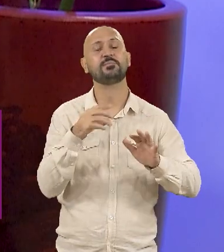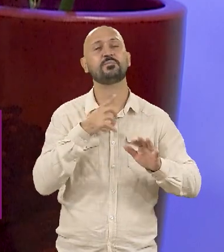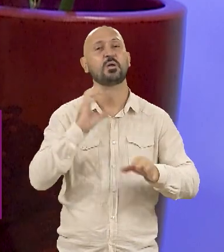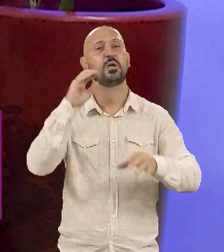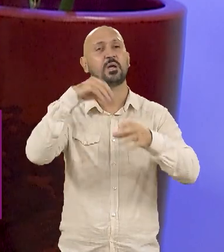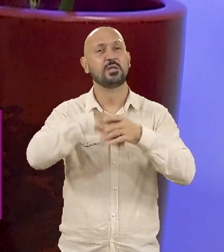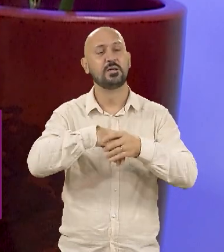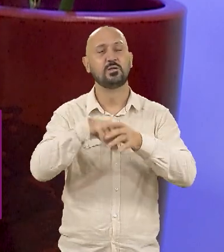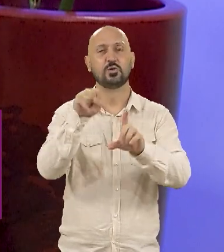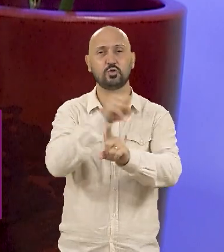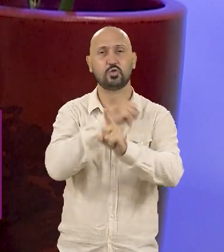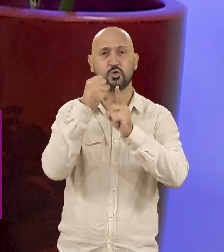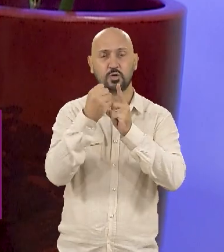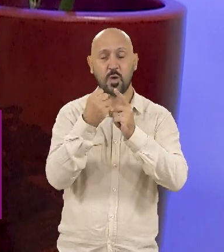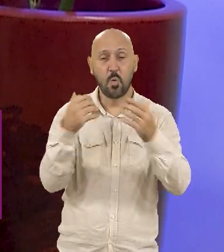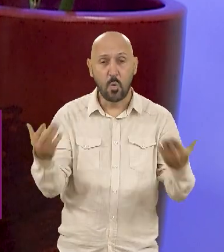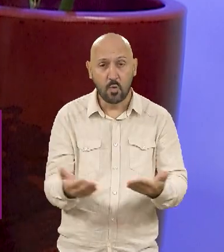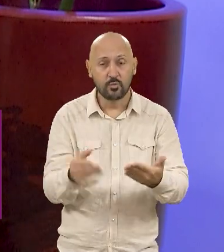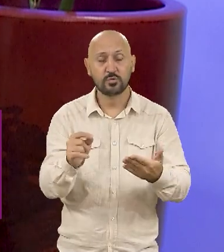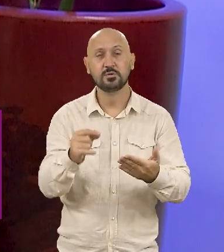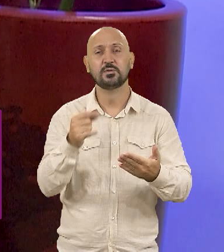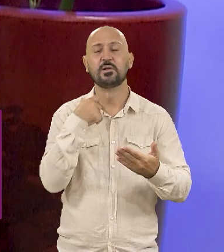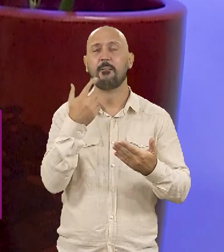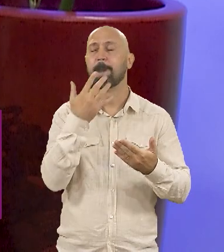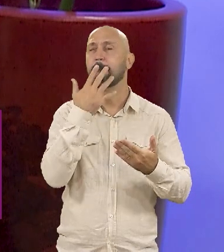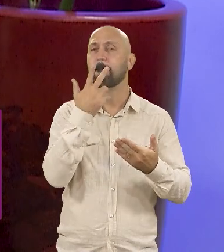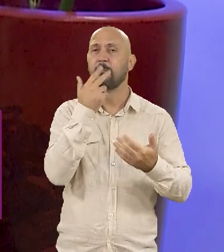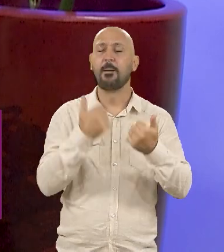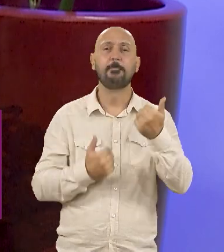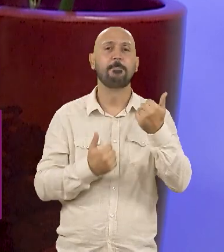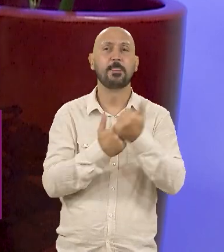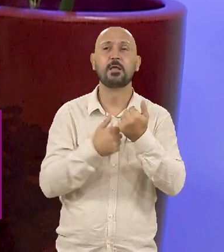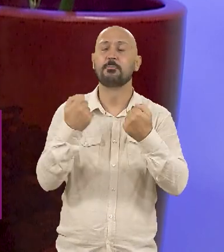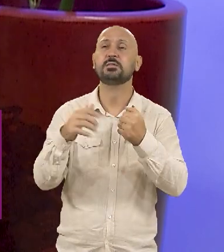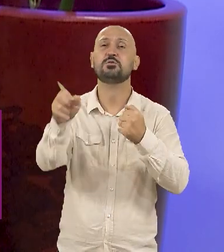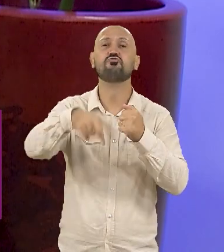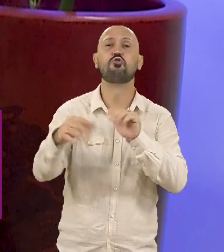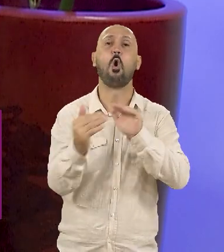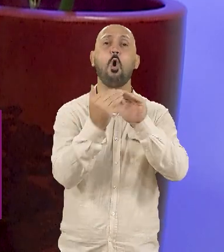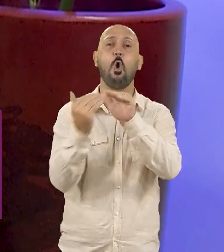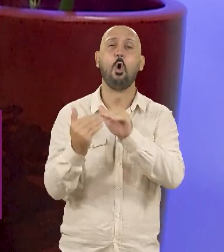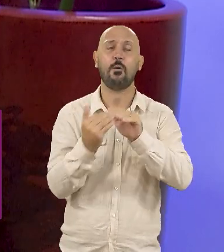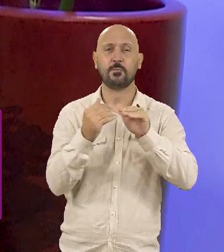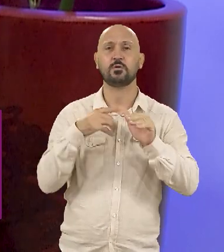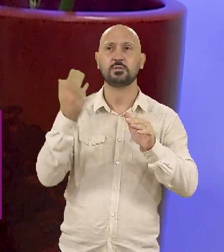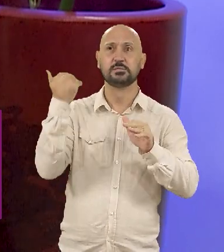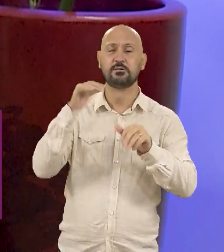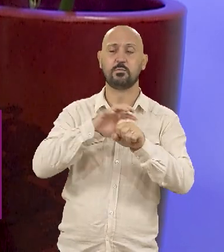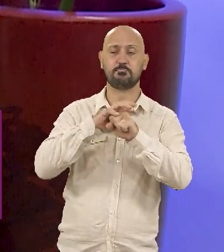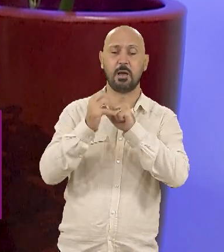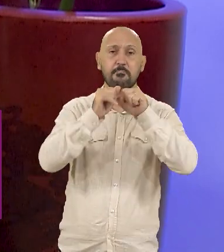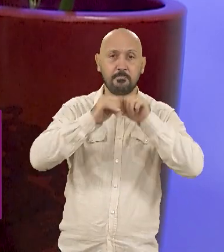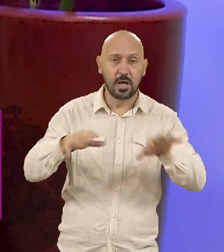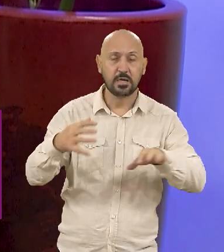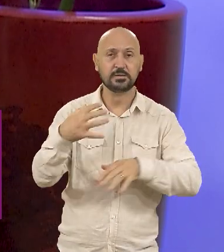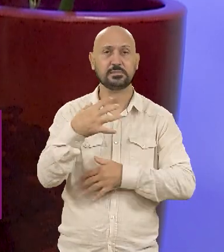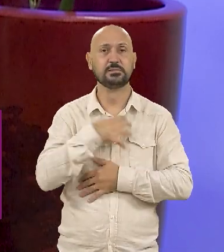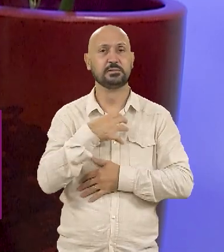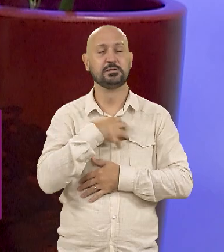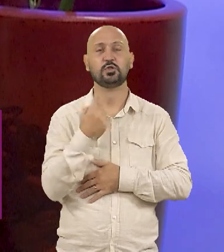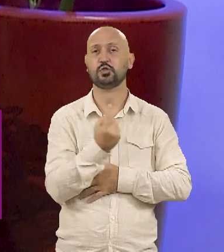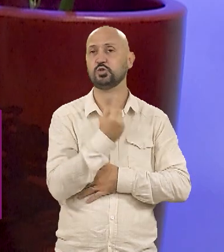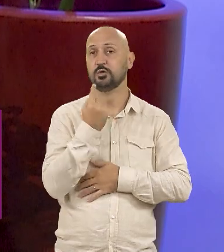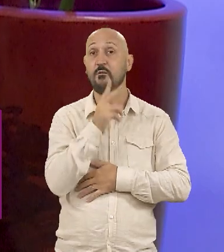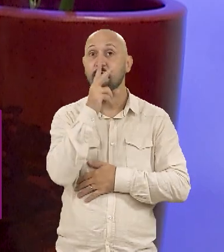dentro dessa sociedade nossa, né, que está muito baseada agora na validação social. A gente passou por uma pandemia que trouxe esse sentimento de solidão